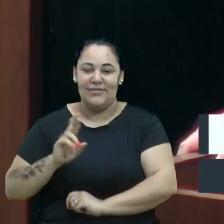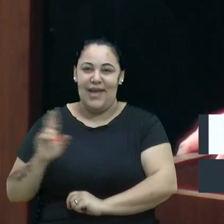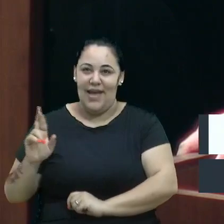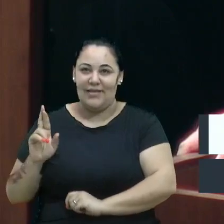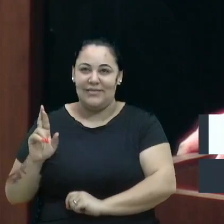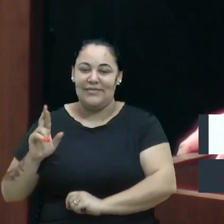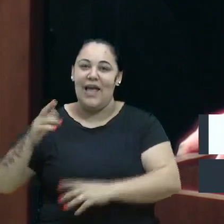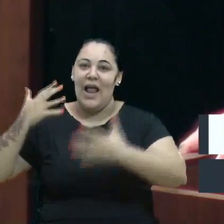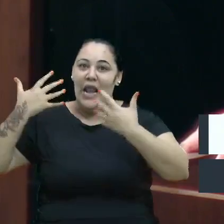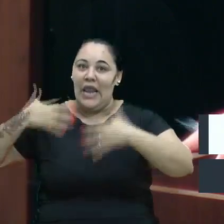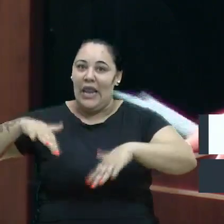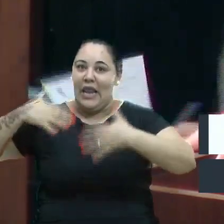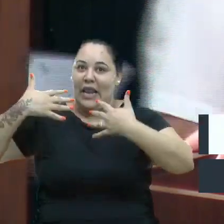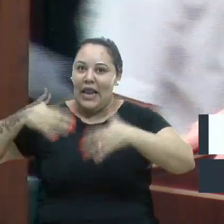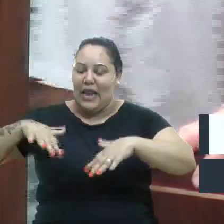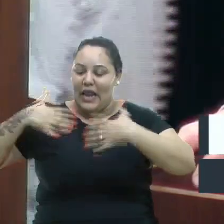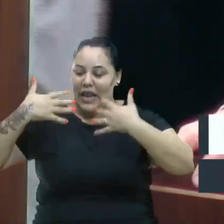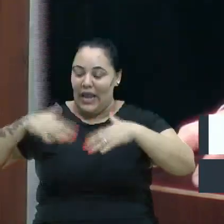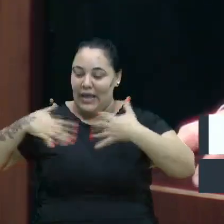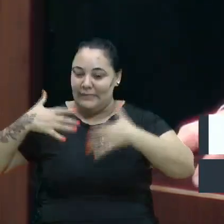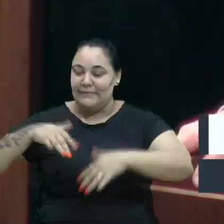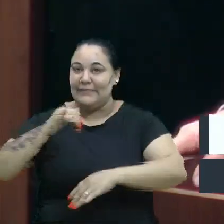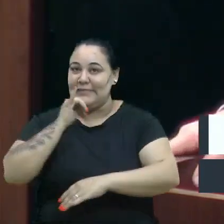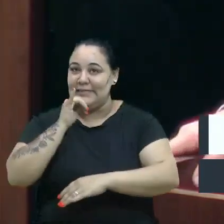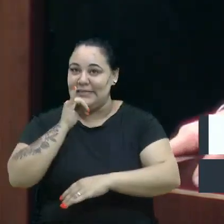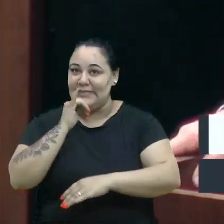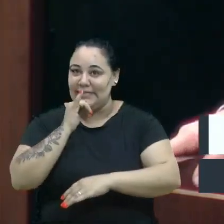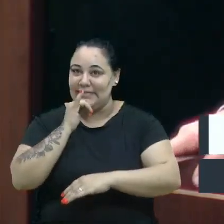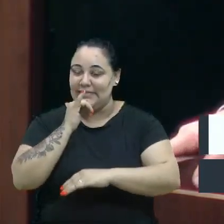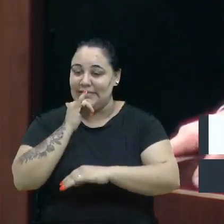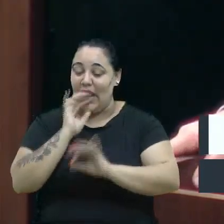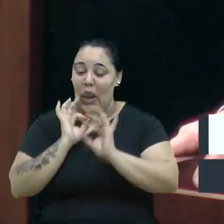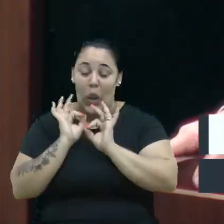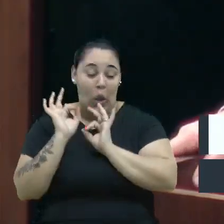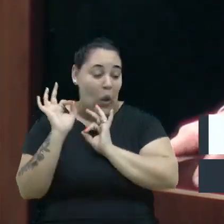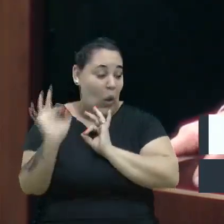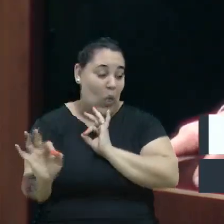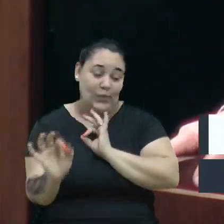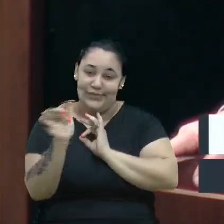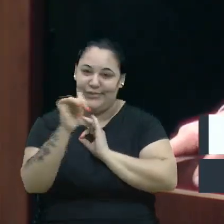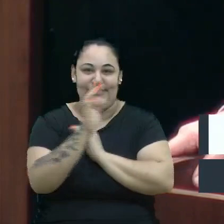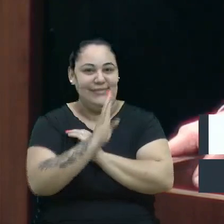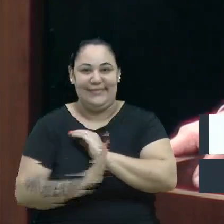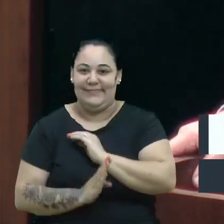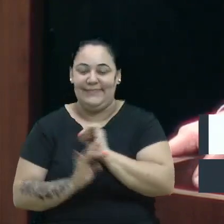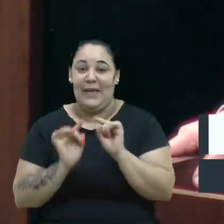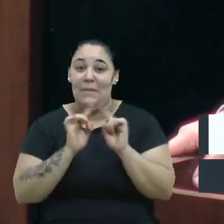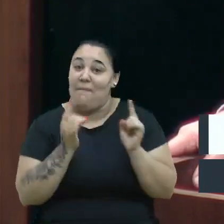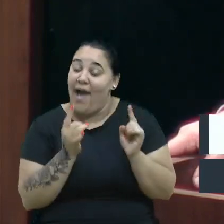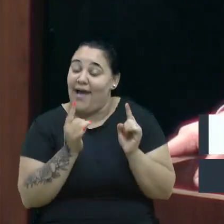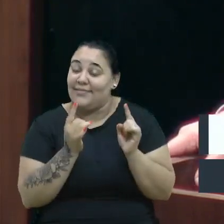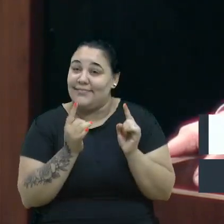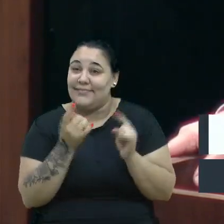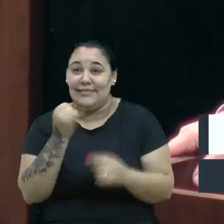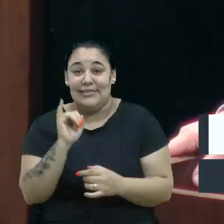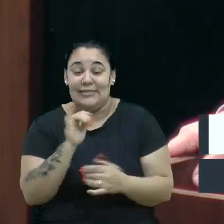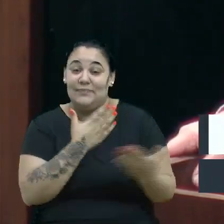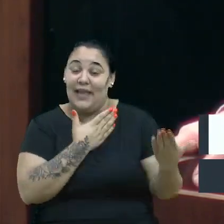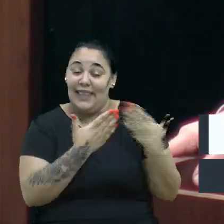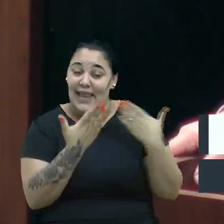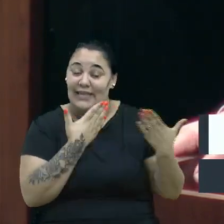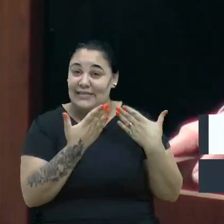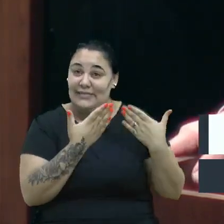algo que ainda, né, está muito distante da nossa realidade, mas se nós formos analisar o